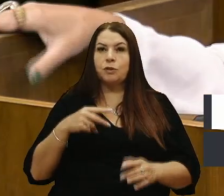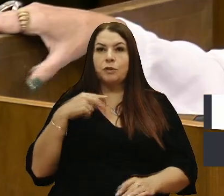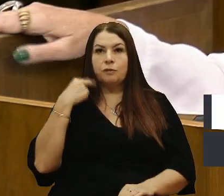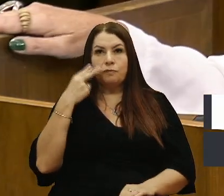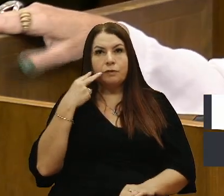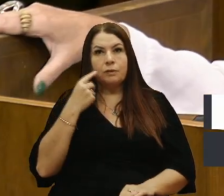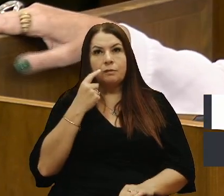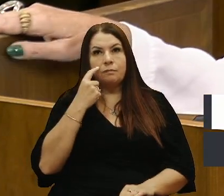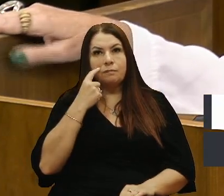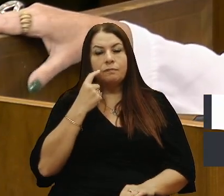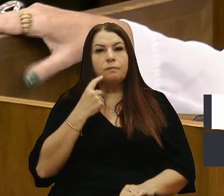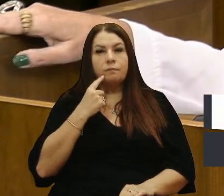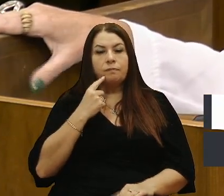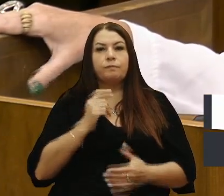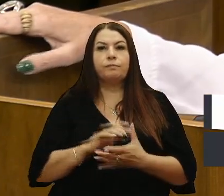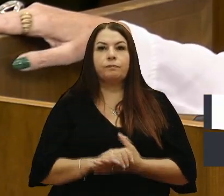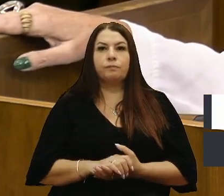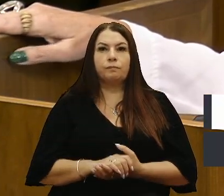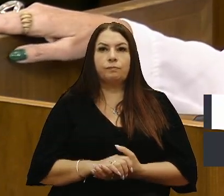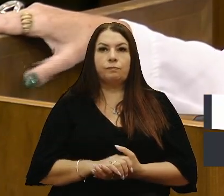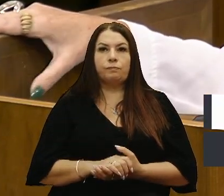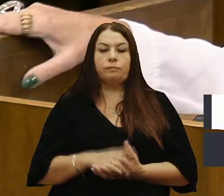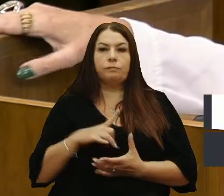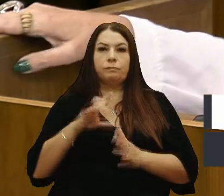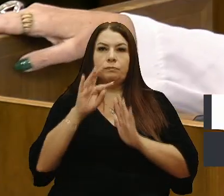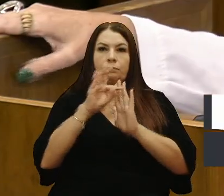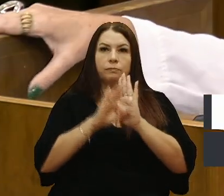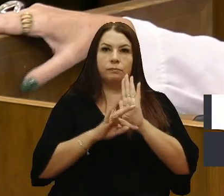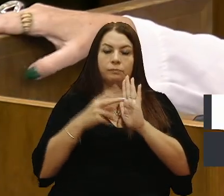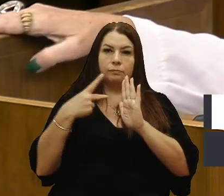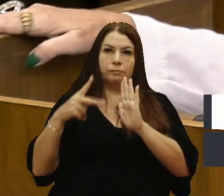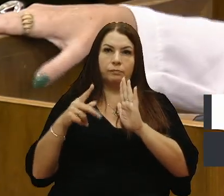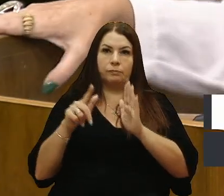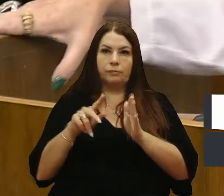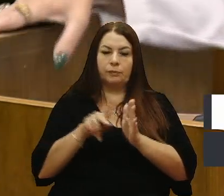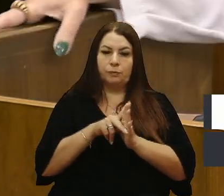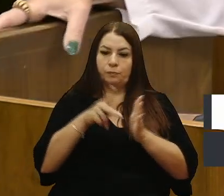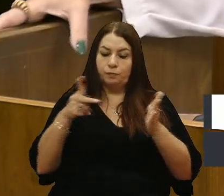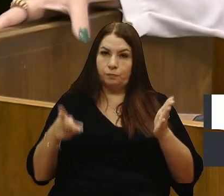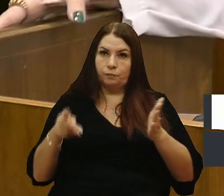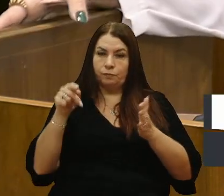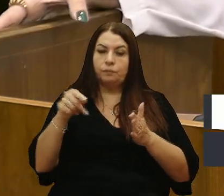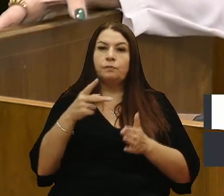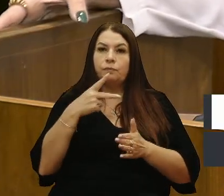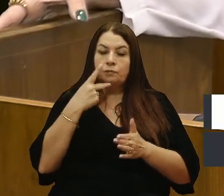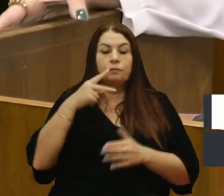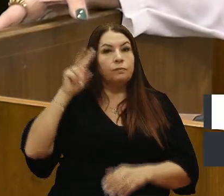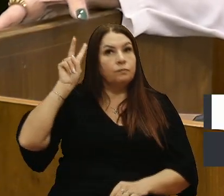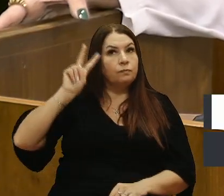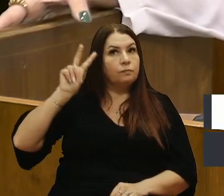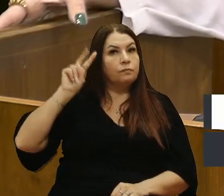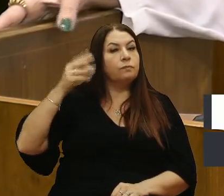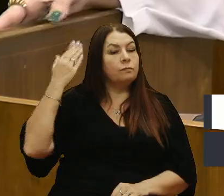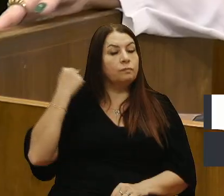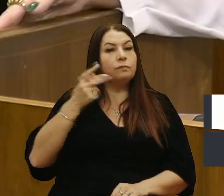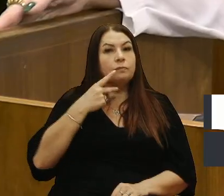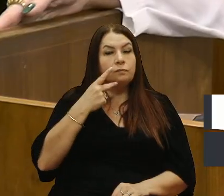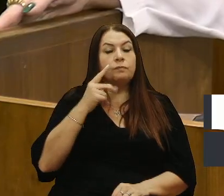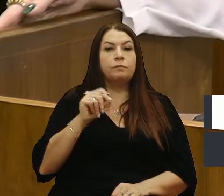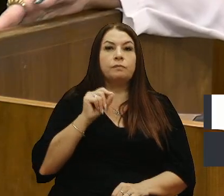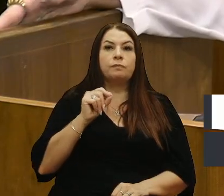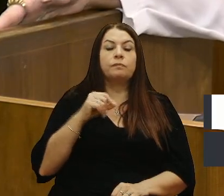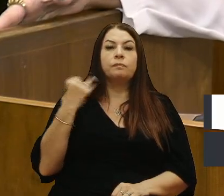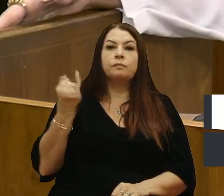Wagner Petrini tem um texto dele no Jornal Pioneiro, que ele relembra e fala sobre